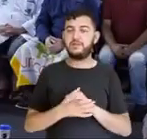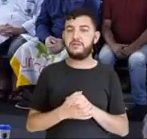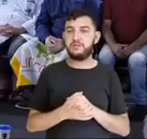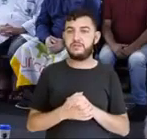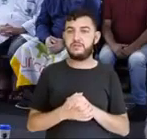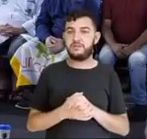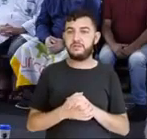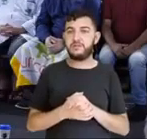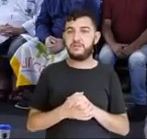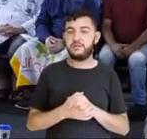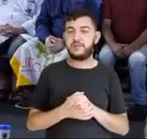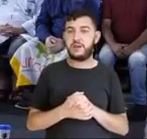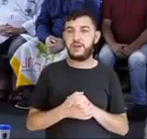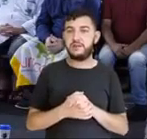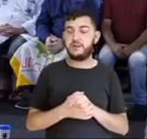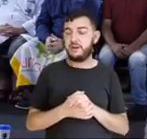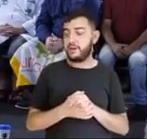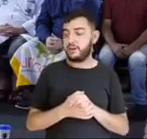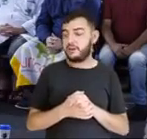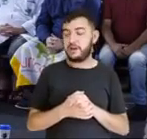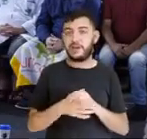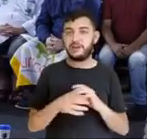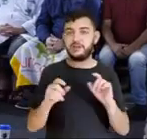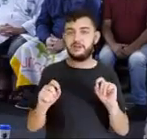É que eu começo a falar, eu esqueço.